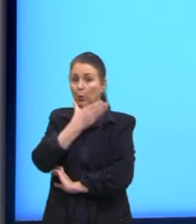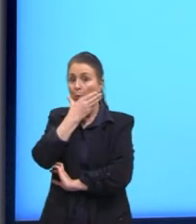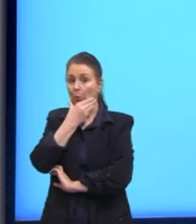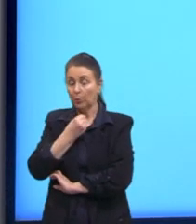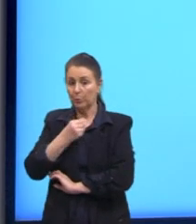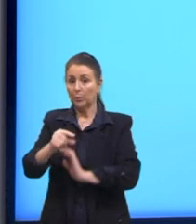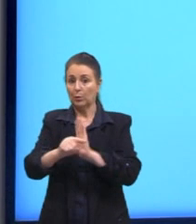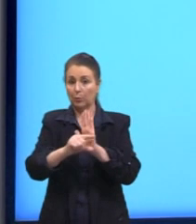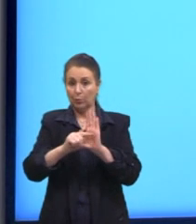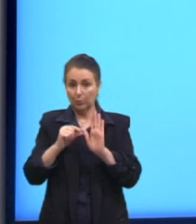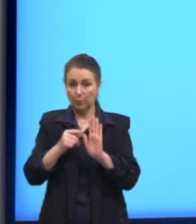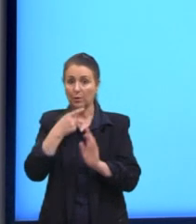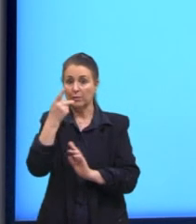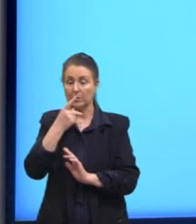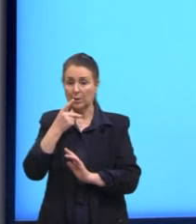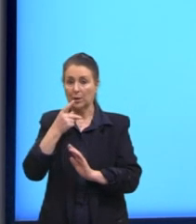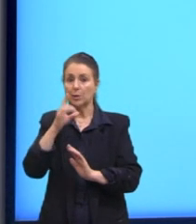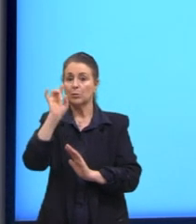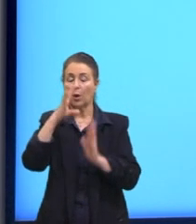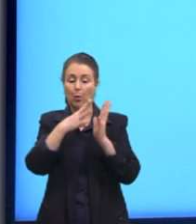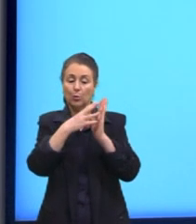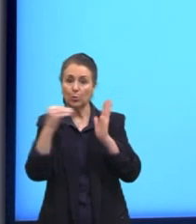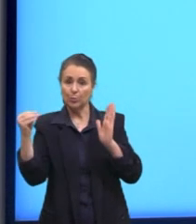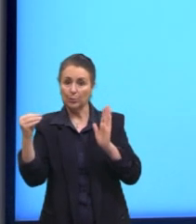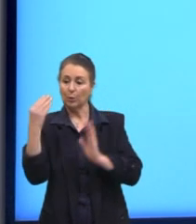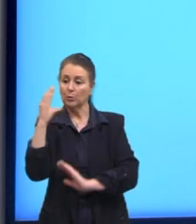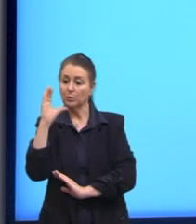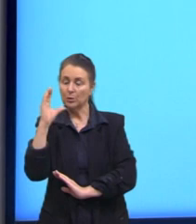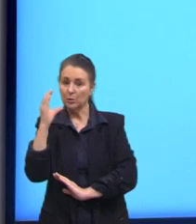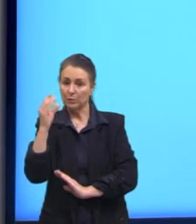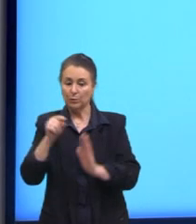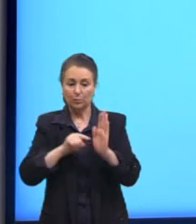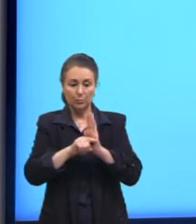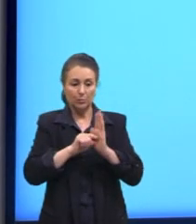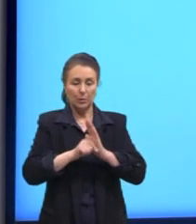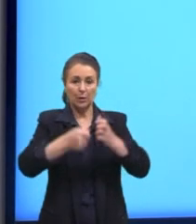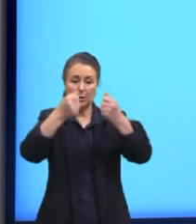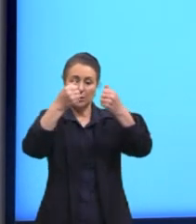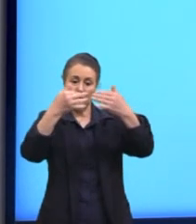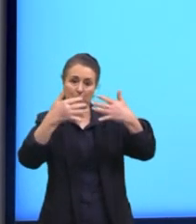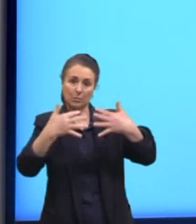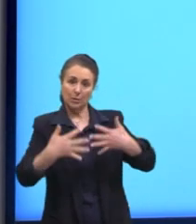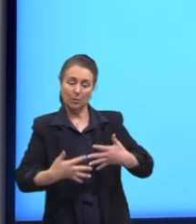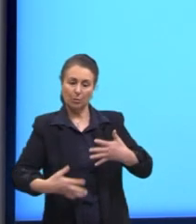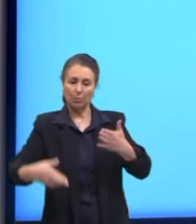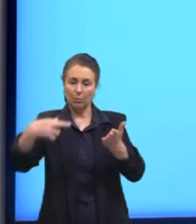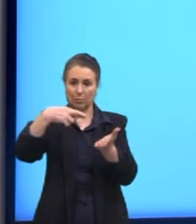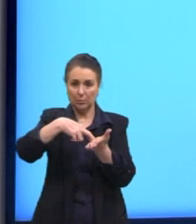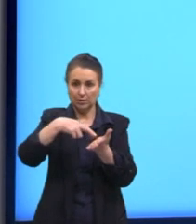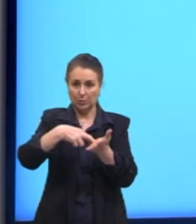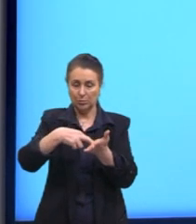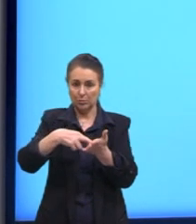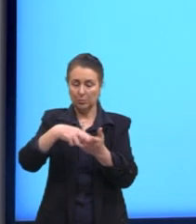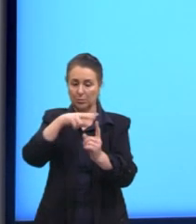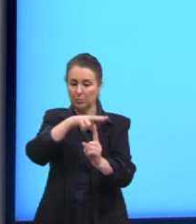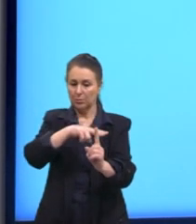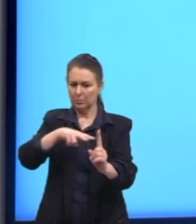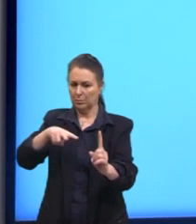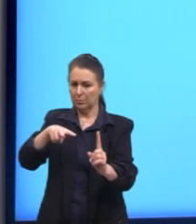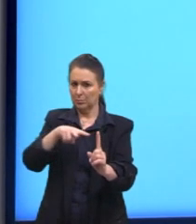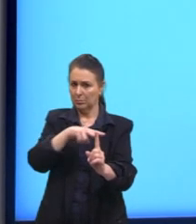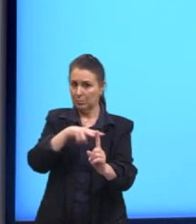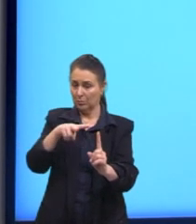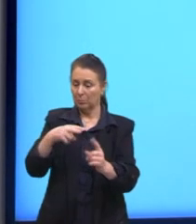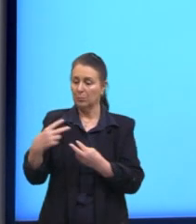modelos científicos para a explicação da realidade. Nessa concepção, o senso comum está